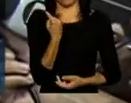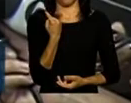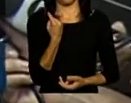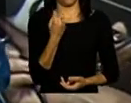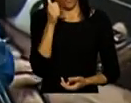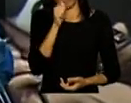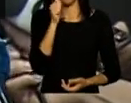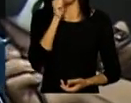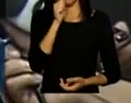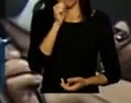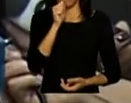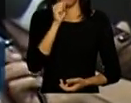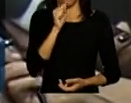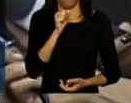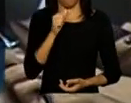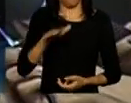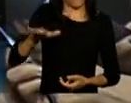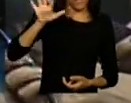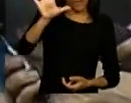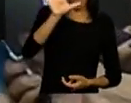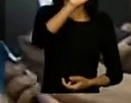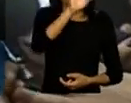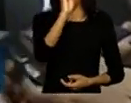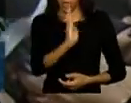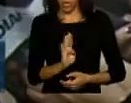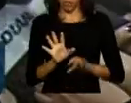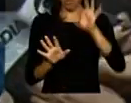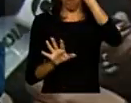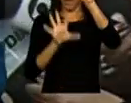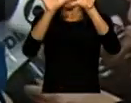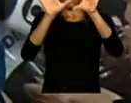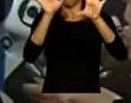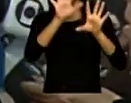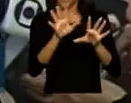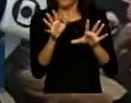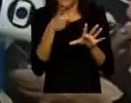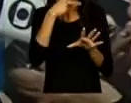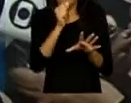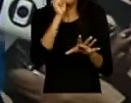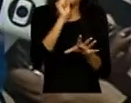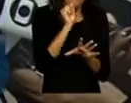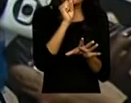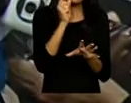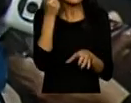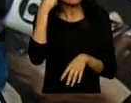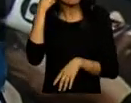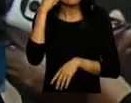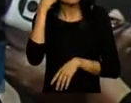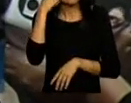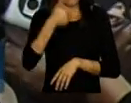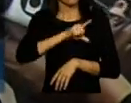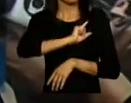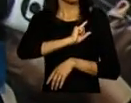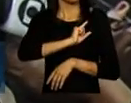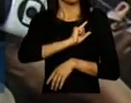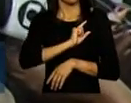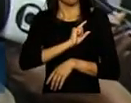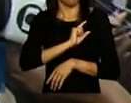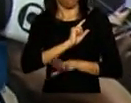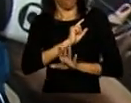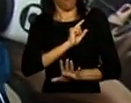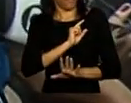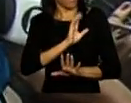entre as mulheres nessas regiões tão os e o pai e a mãe tem que pensar antes de mais nada